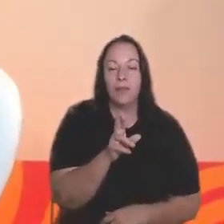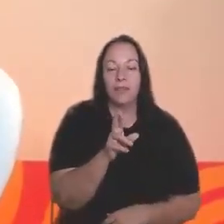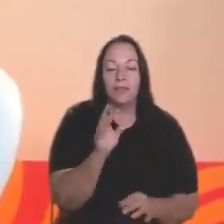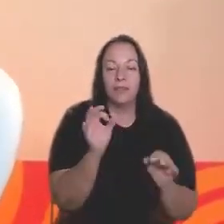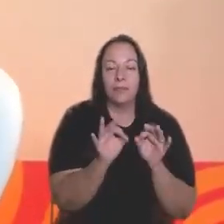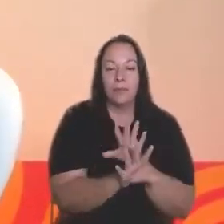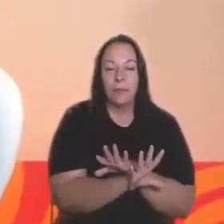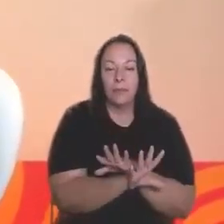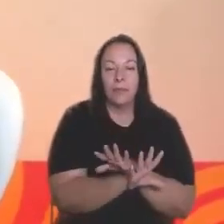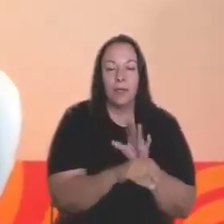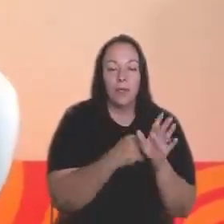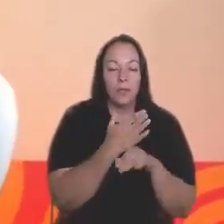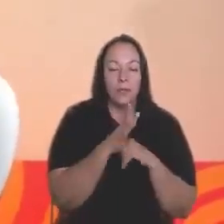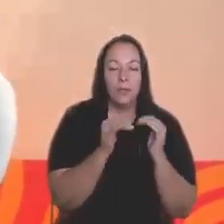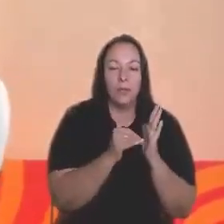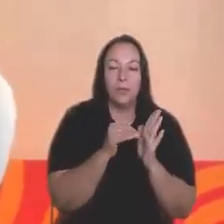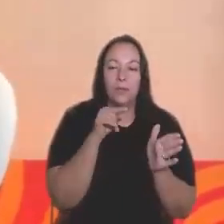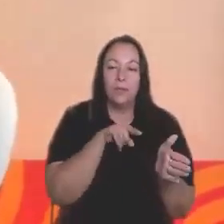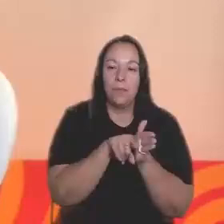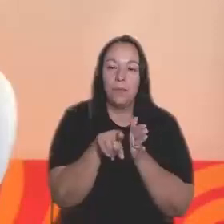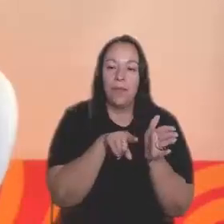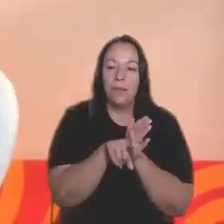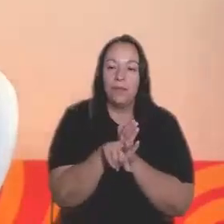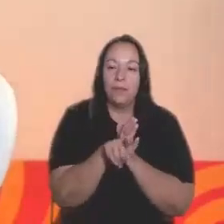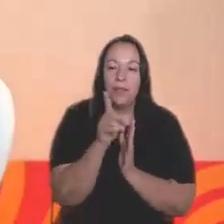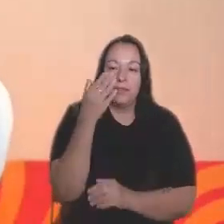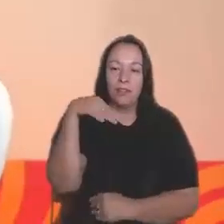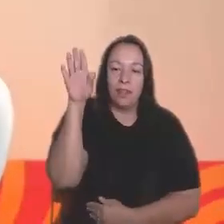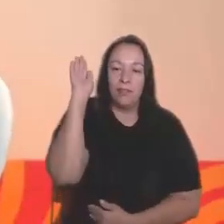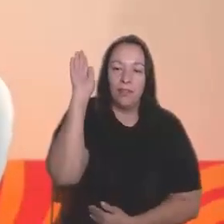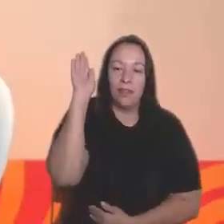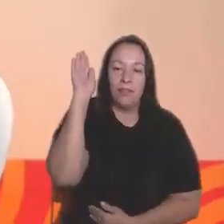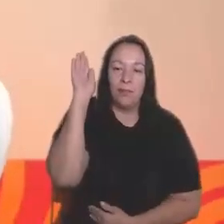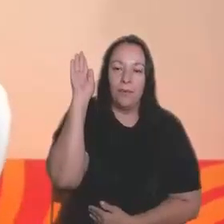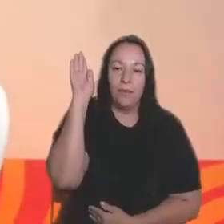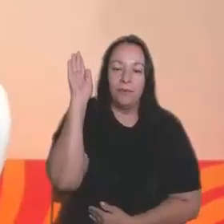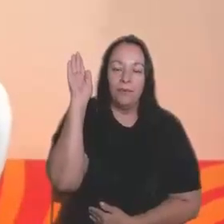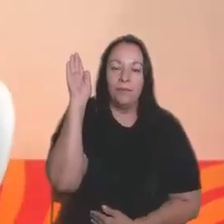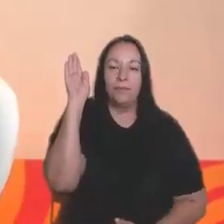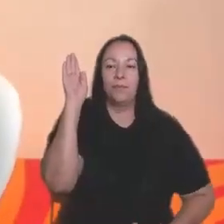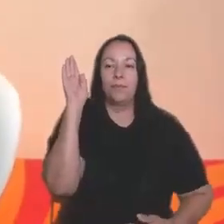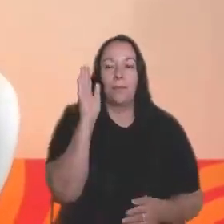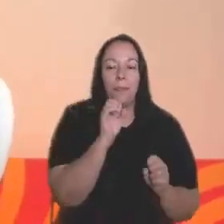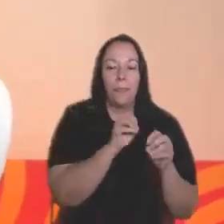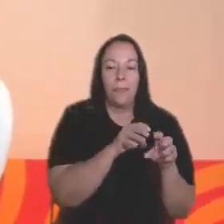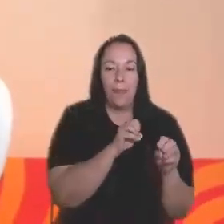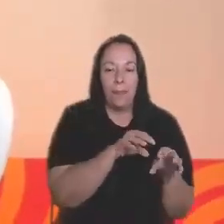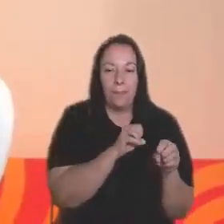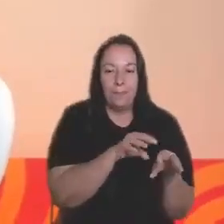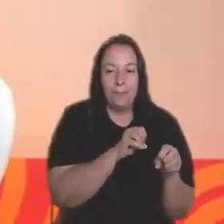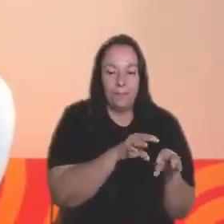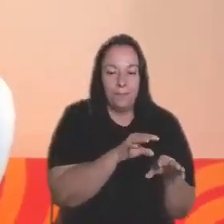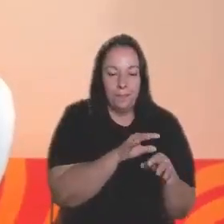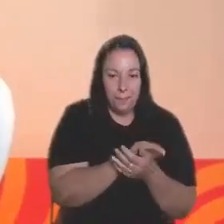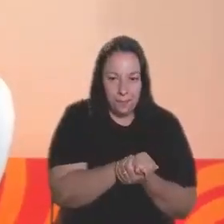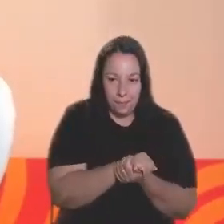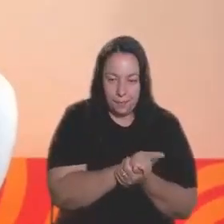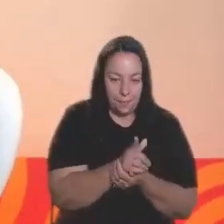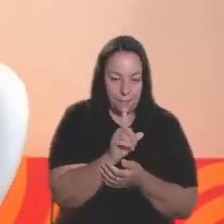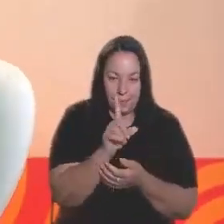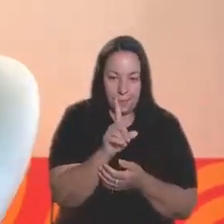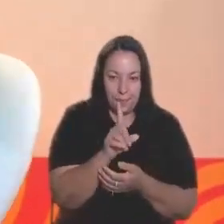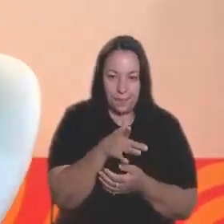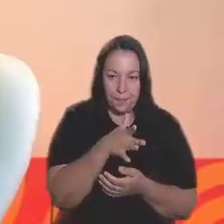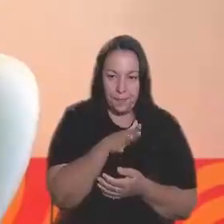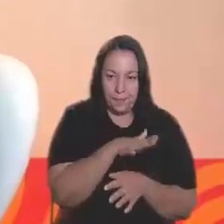língua. Tudo que foi perguntado, eles já levantavam a mão. Então, passa muito pela educação. E isso aí não tira da criança.